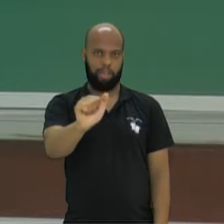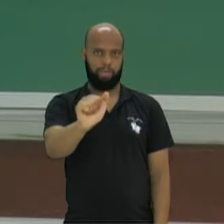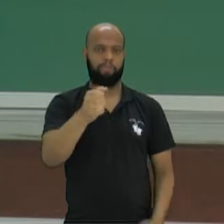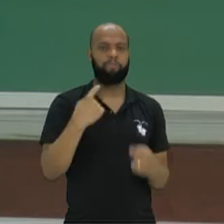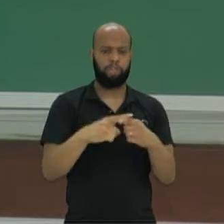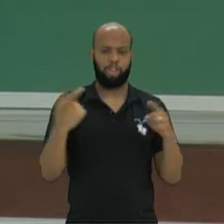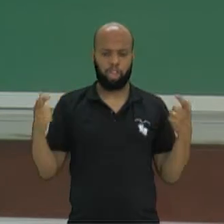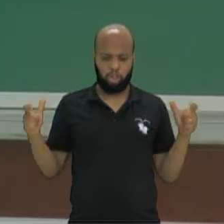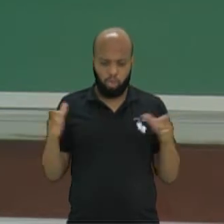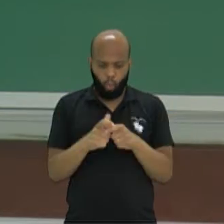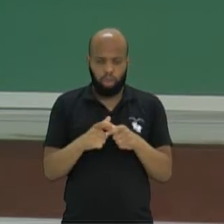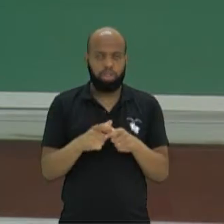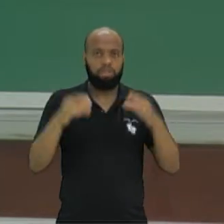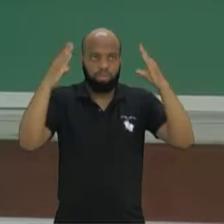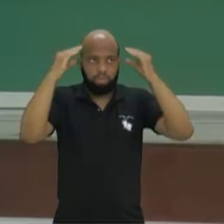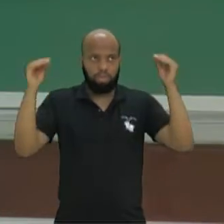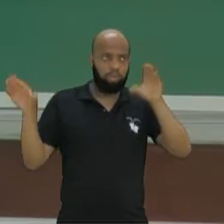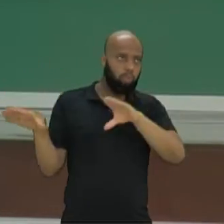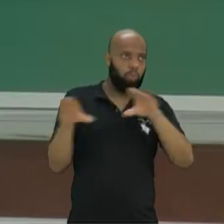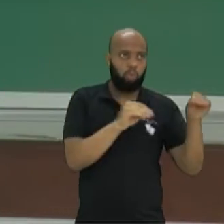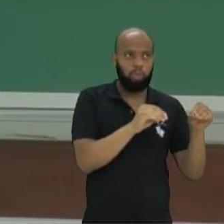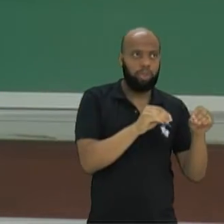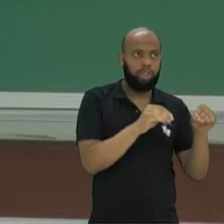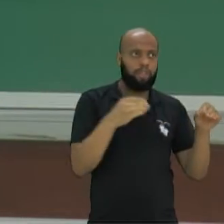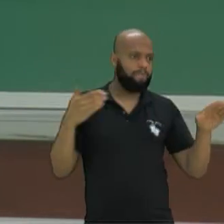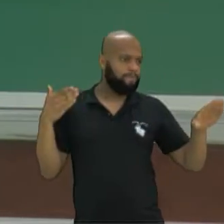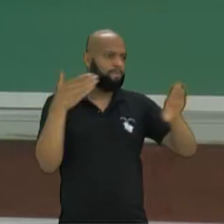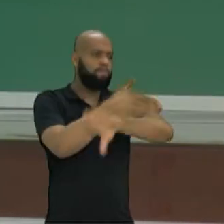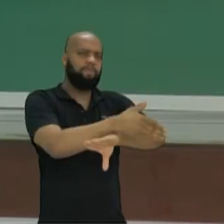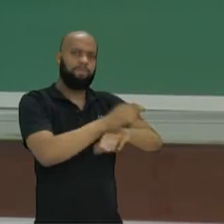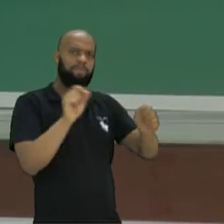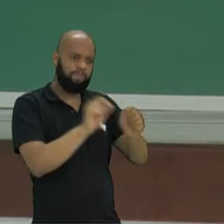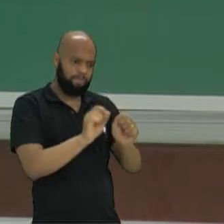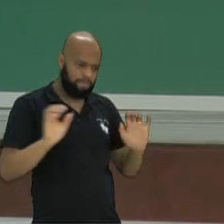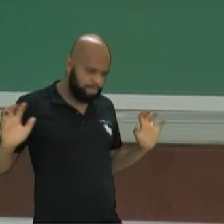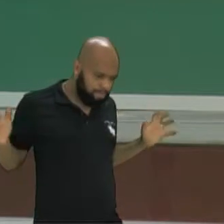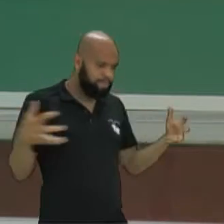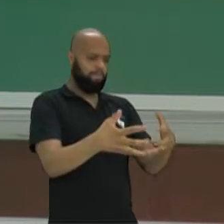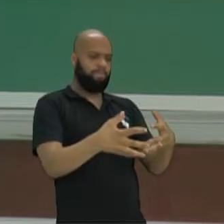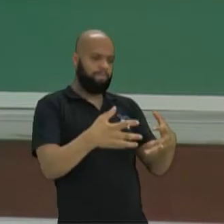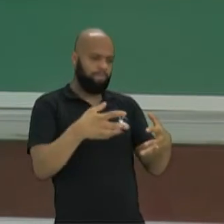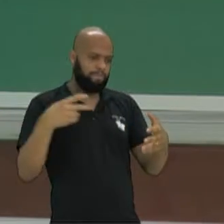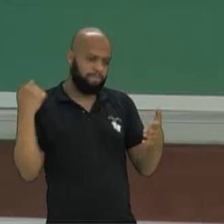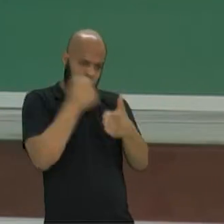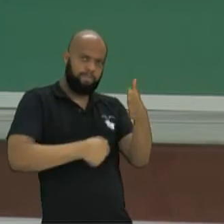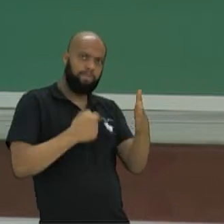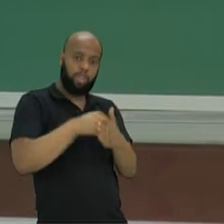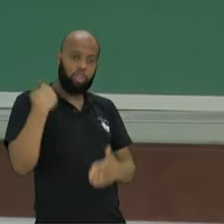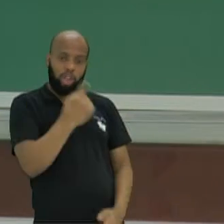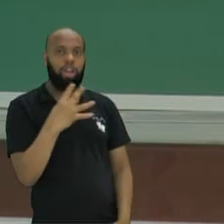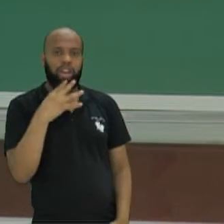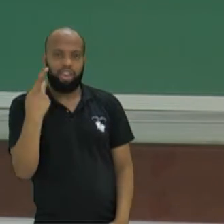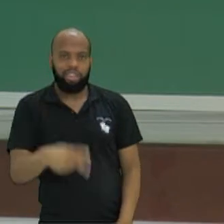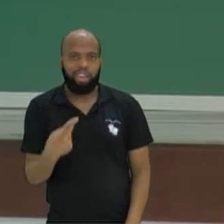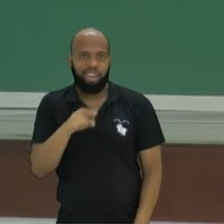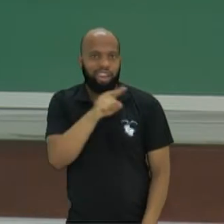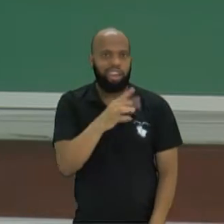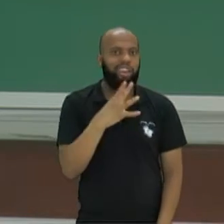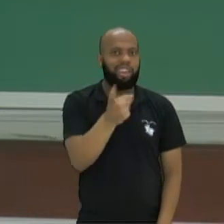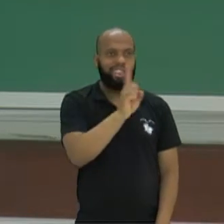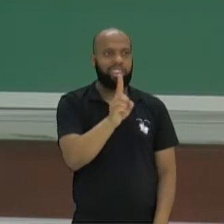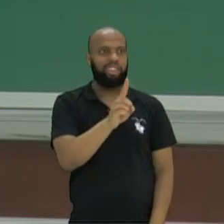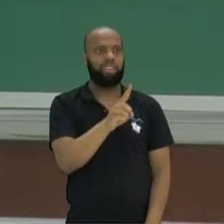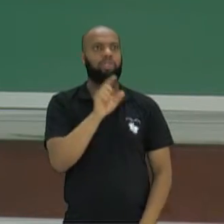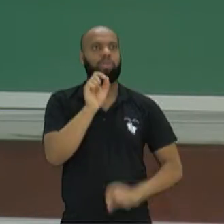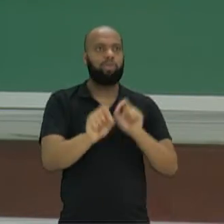expedição holandesa tentou migrar para tal lugar. É ali. Vamos fechar os caras ali no cerco da floresta. Nós conhecemos nosso território. Os caras não conhecem.